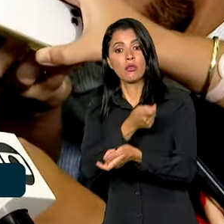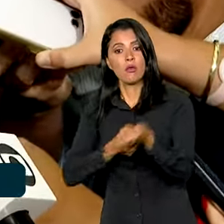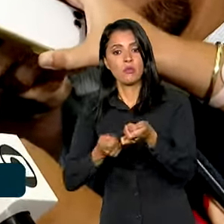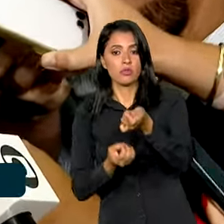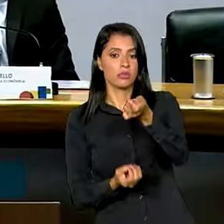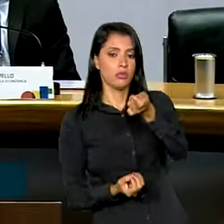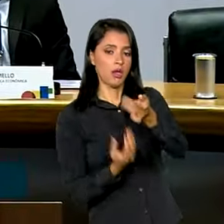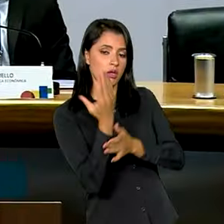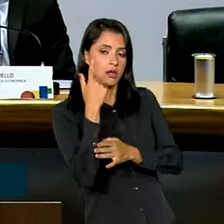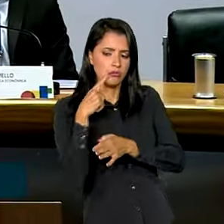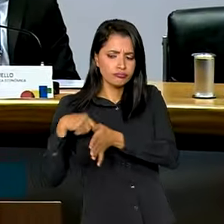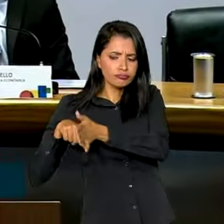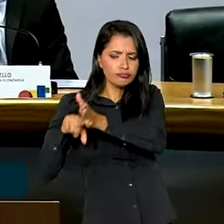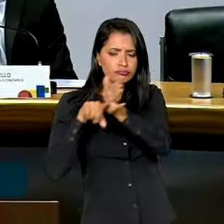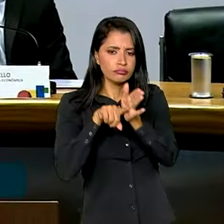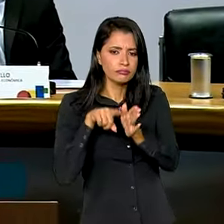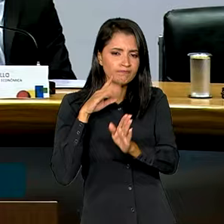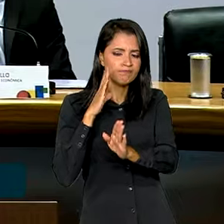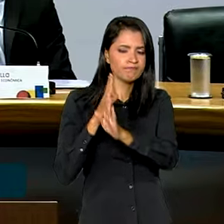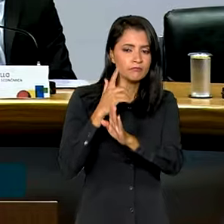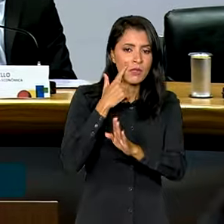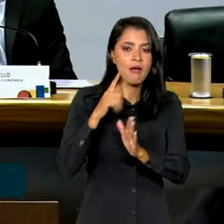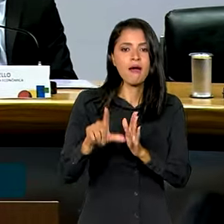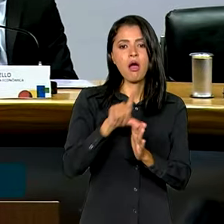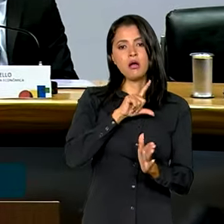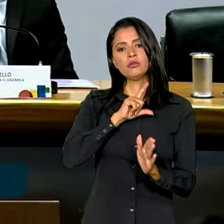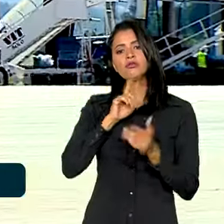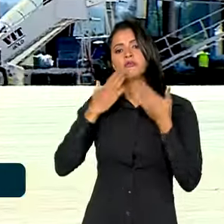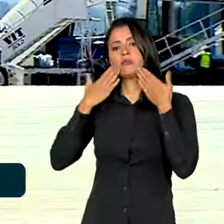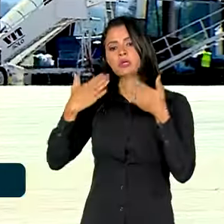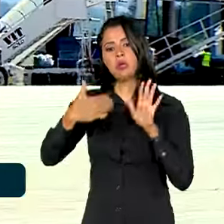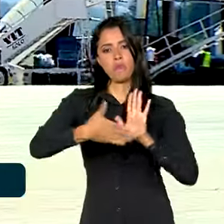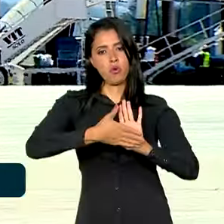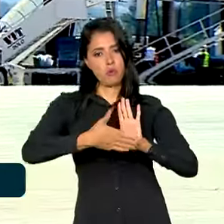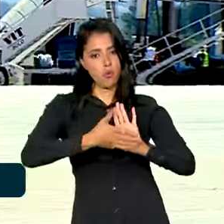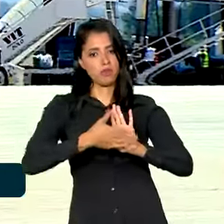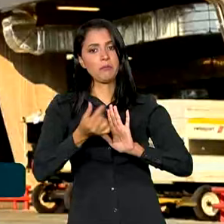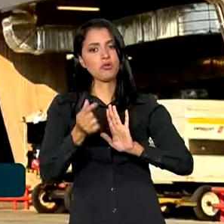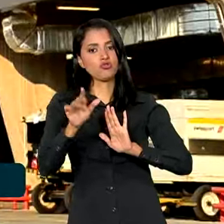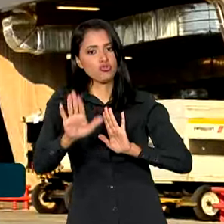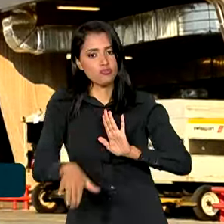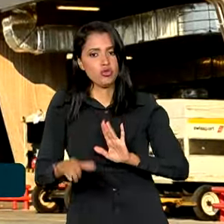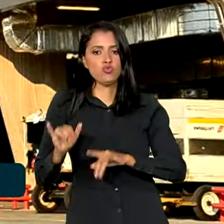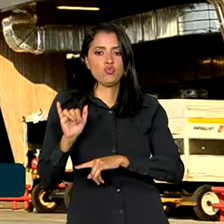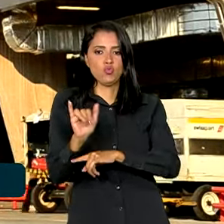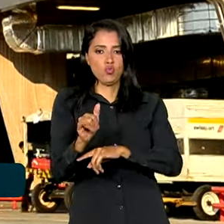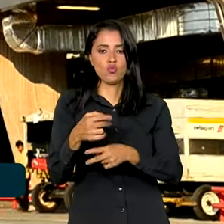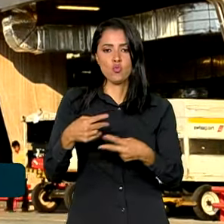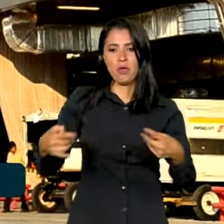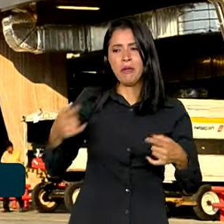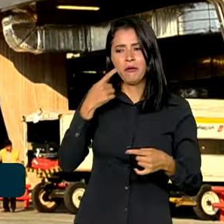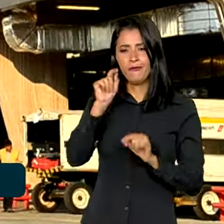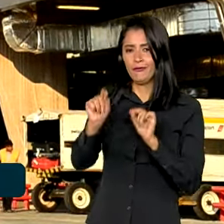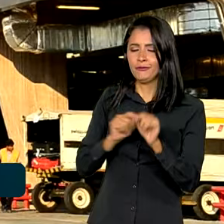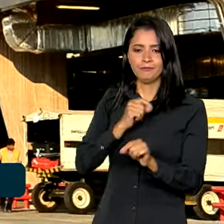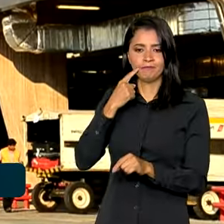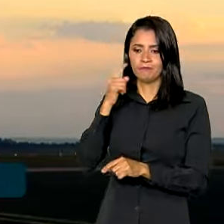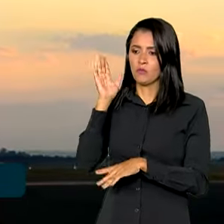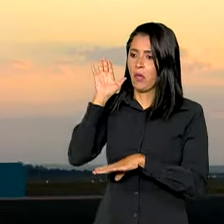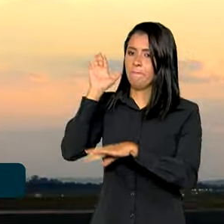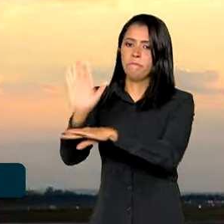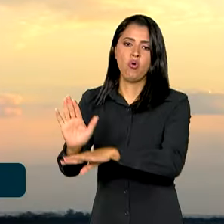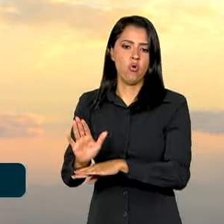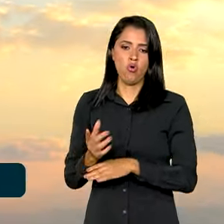um diagnóstico antes de apresentar a proposta, mas ele descartou a possibilidade de um socorro